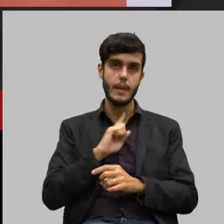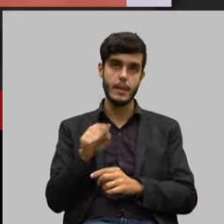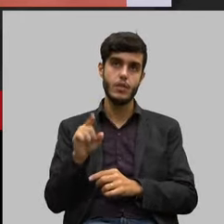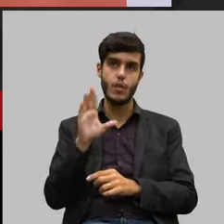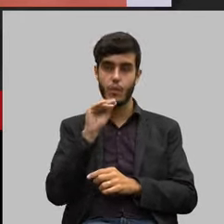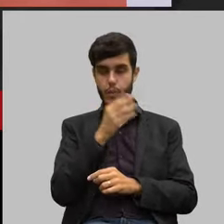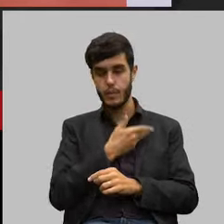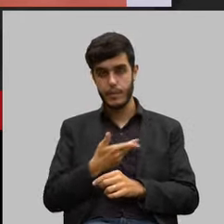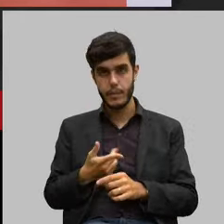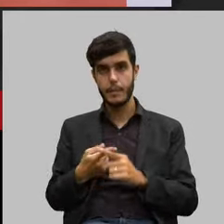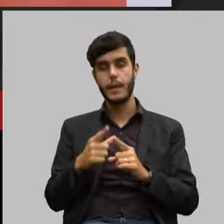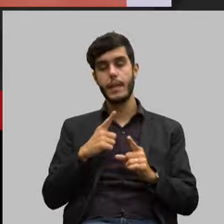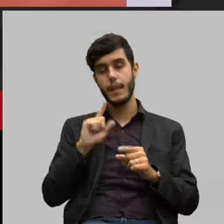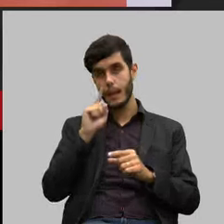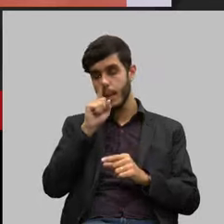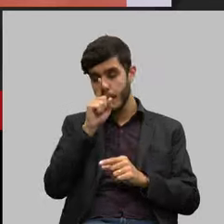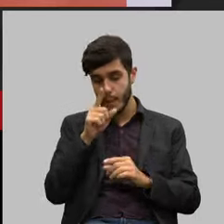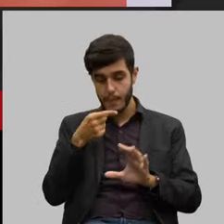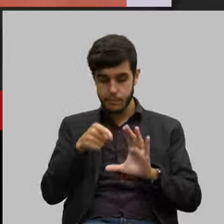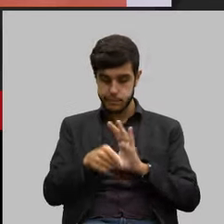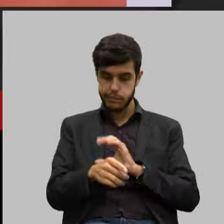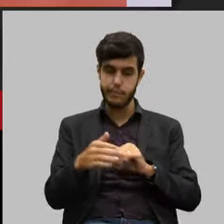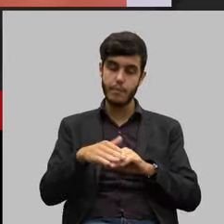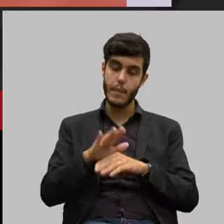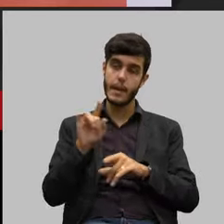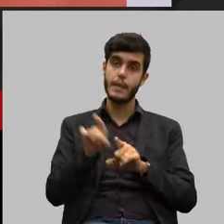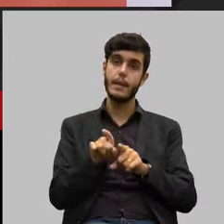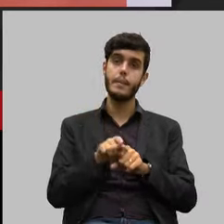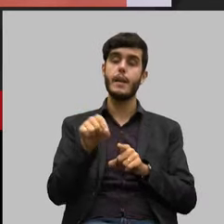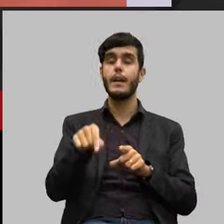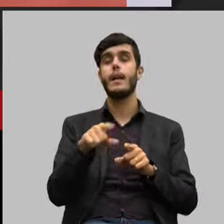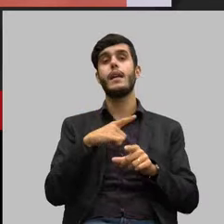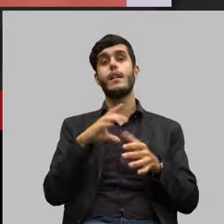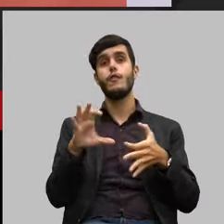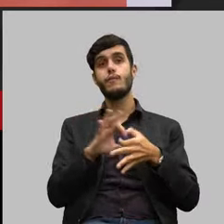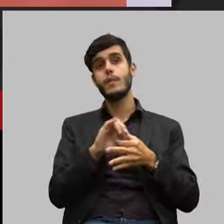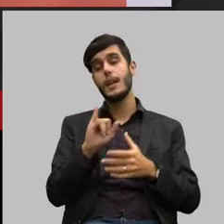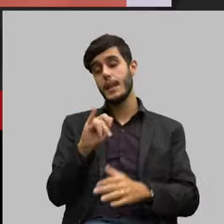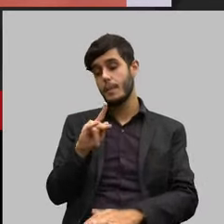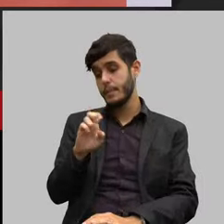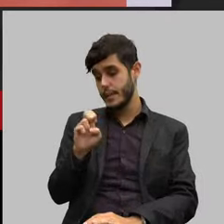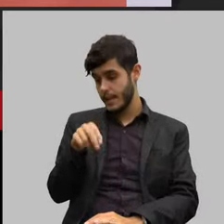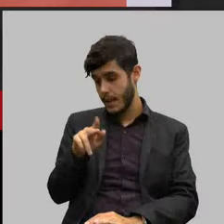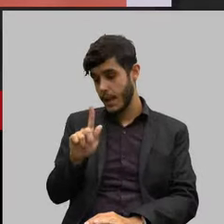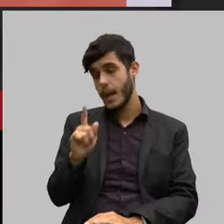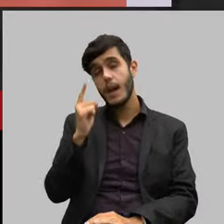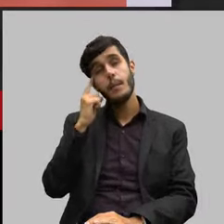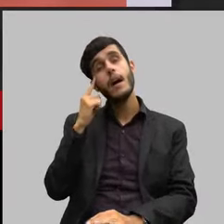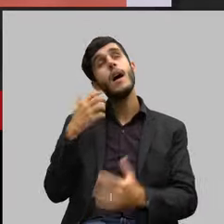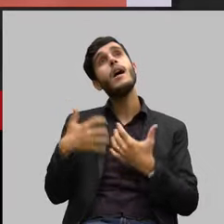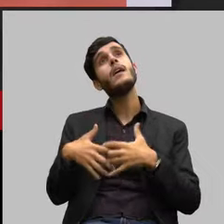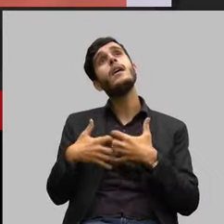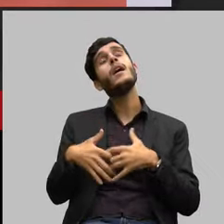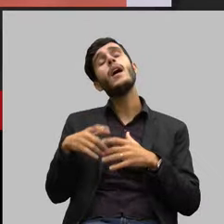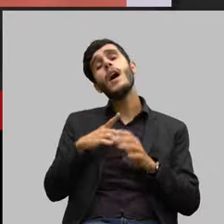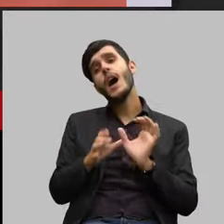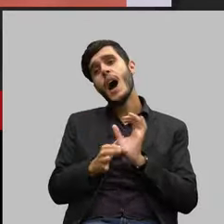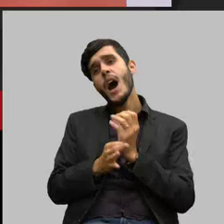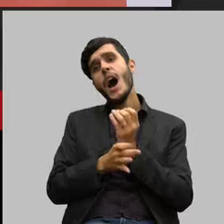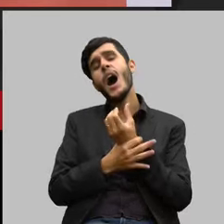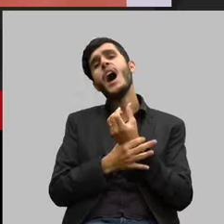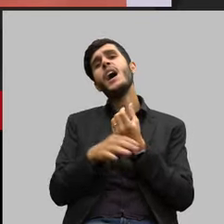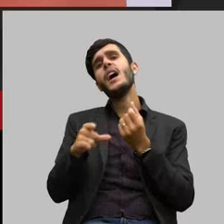de todos os os os conveniados do ipseng e isso nos demanda repensar o ipseng para garantir uma sustentabilidade